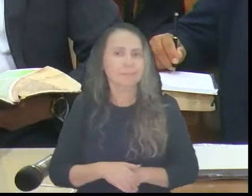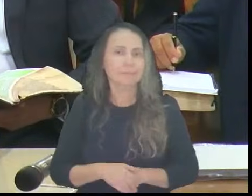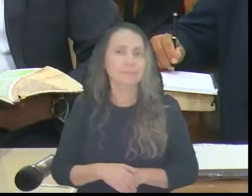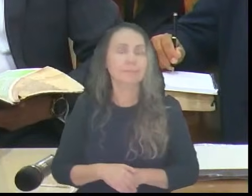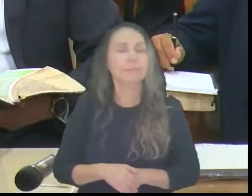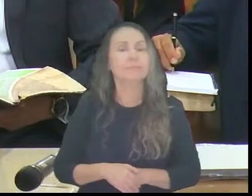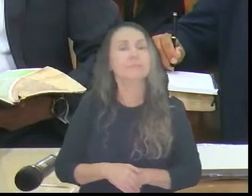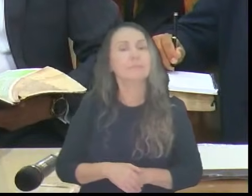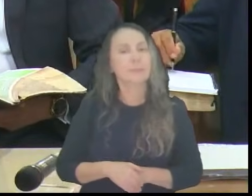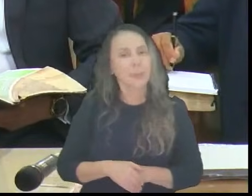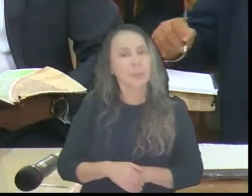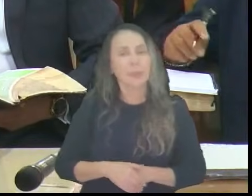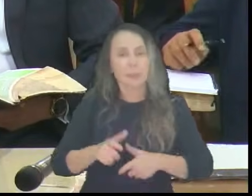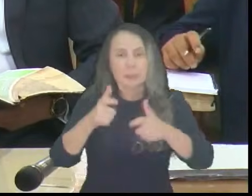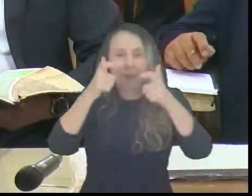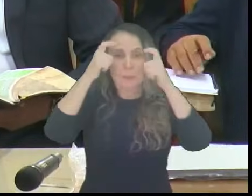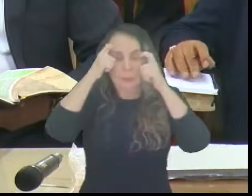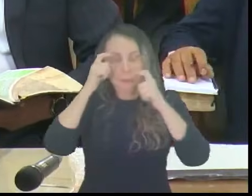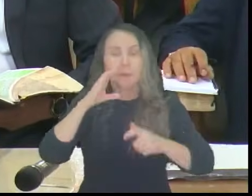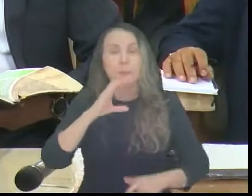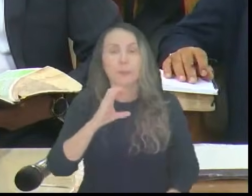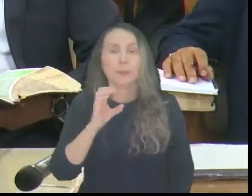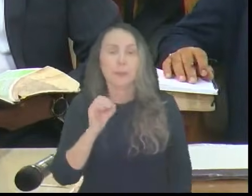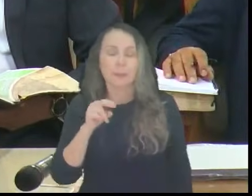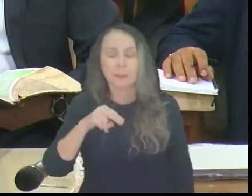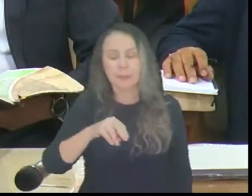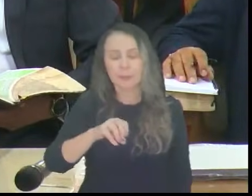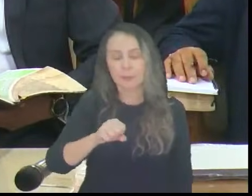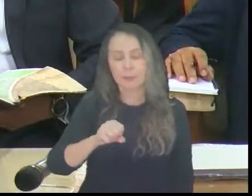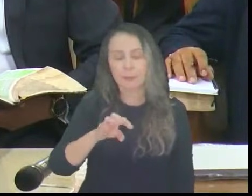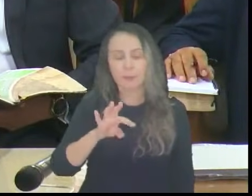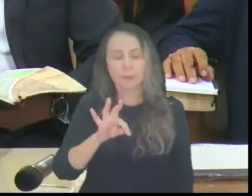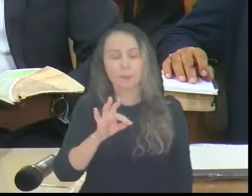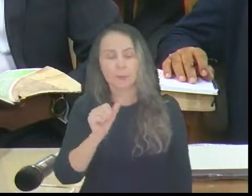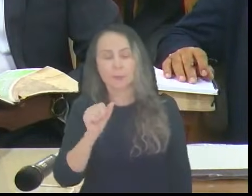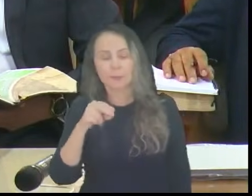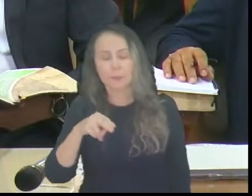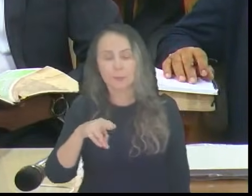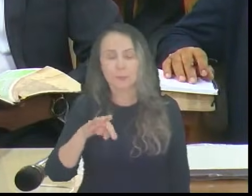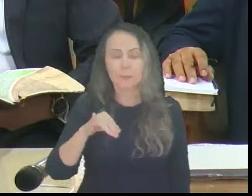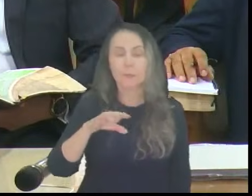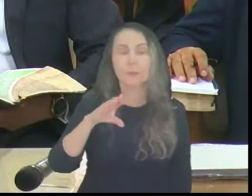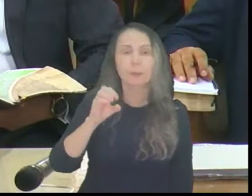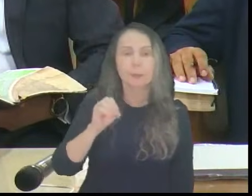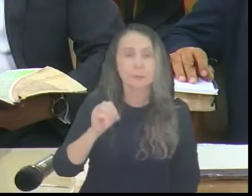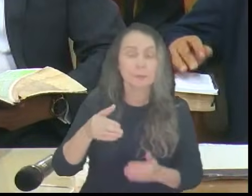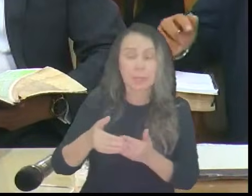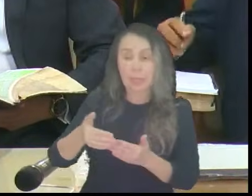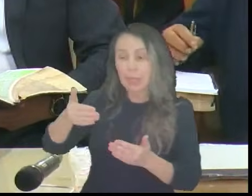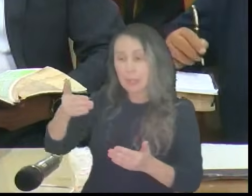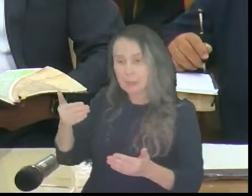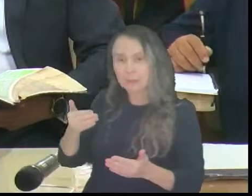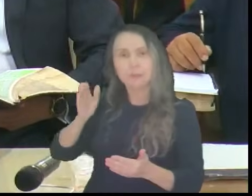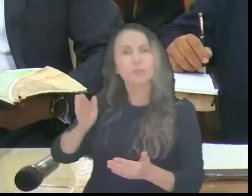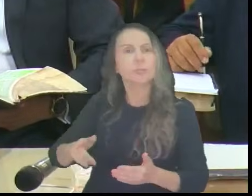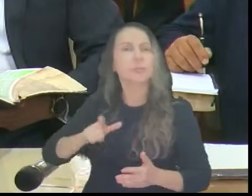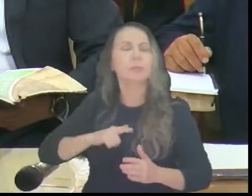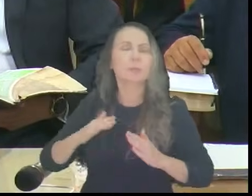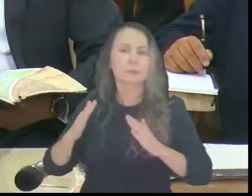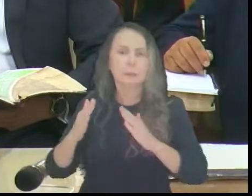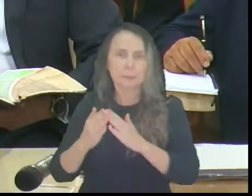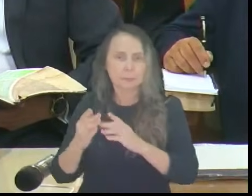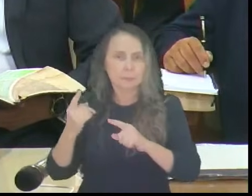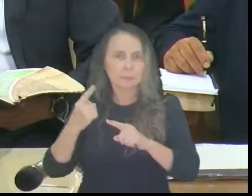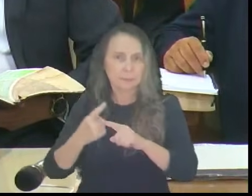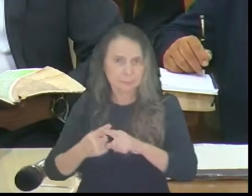Constantino, já havia igreja. Eu li recentemente que na cidade de Nicomédia, em 280 a.C., depois